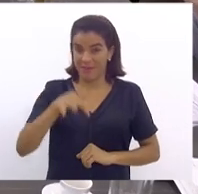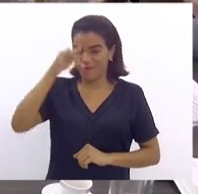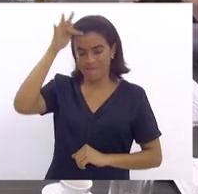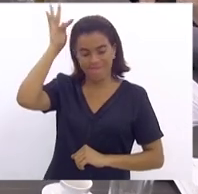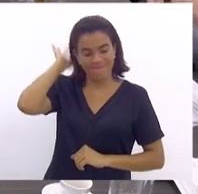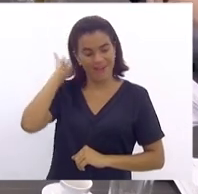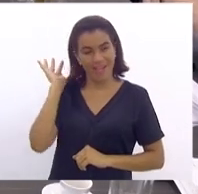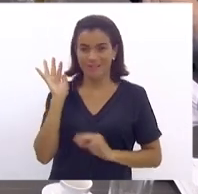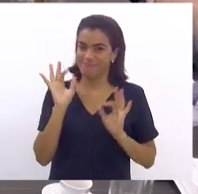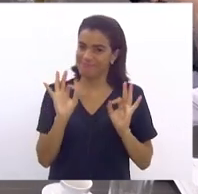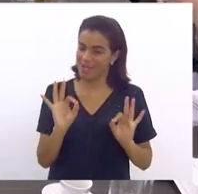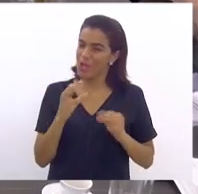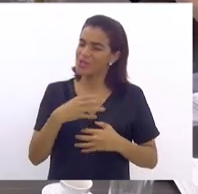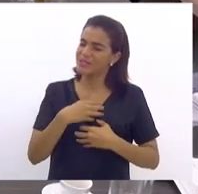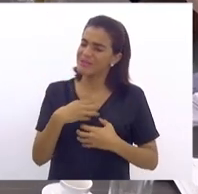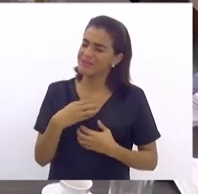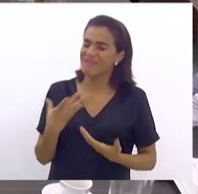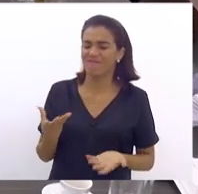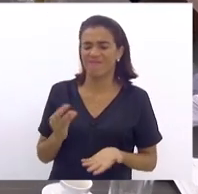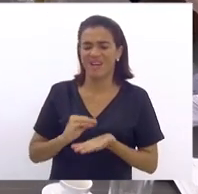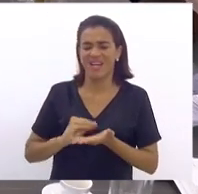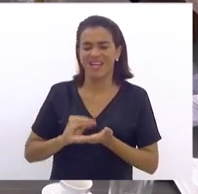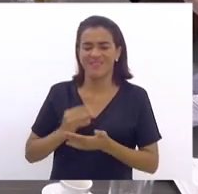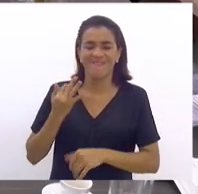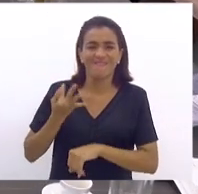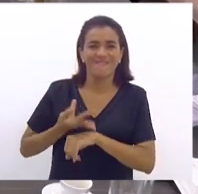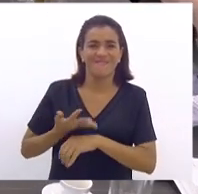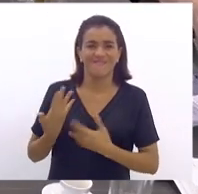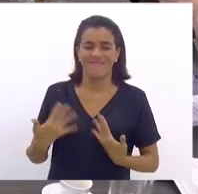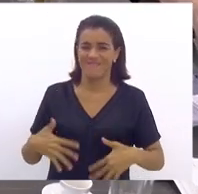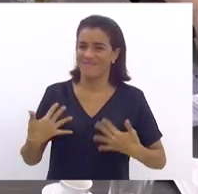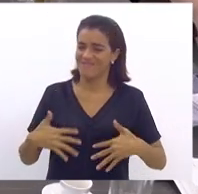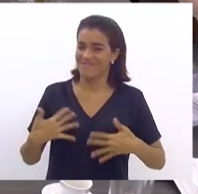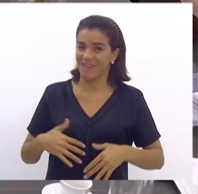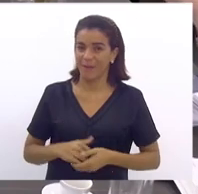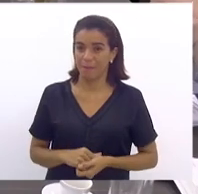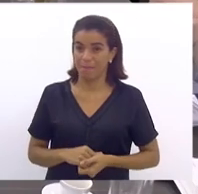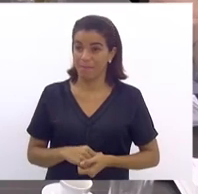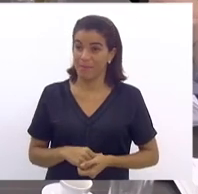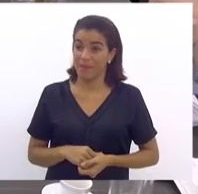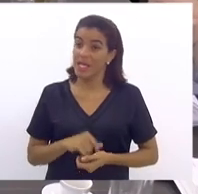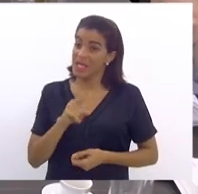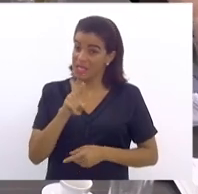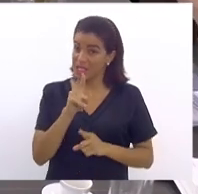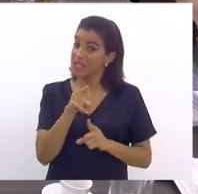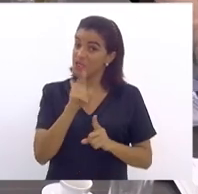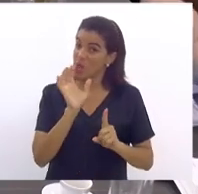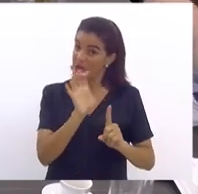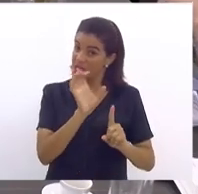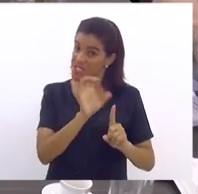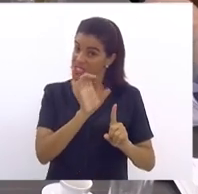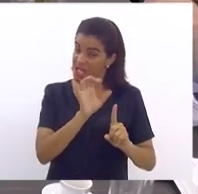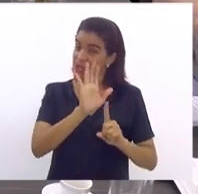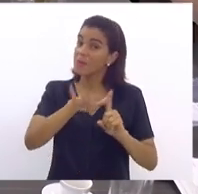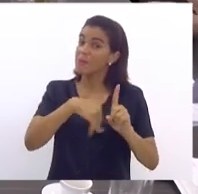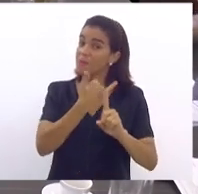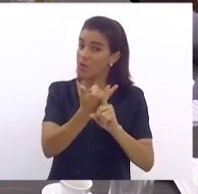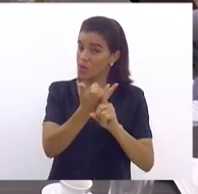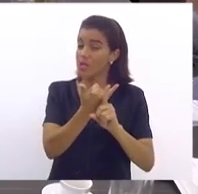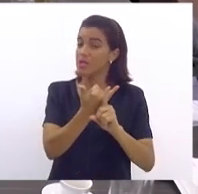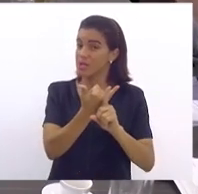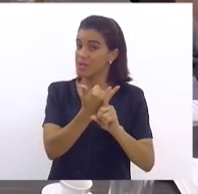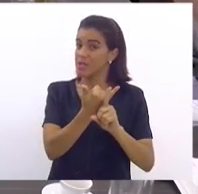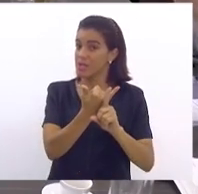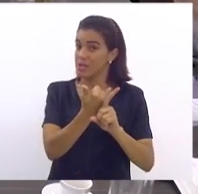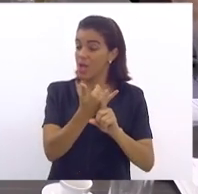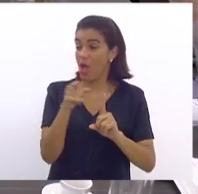Pacheco, senti a ausência de Vossa Excelência no sábado. Que evento deputado bonito. Fred, isso é assédio. E bullying. Entendi isso. Tem que